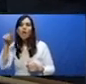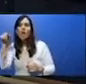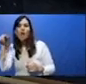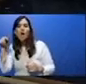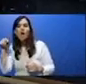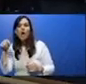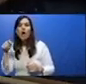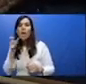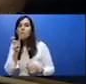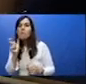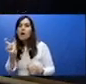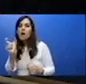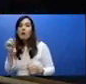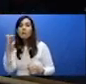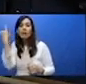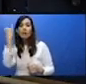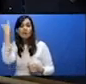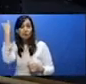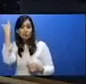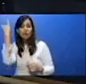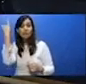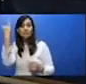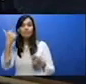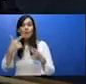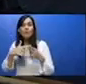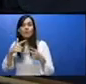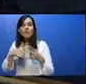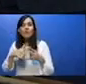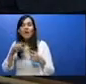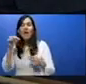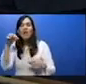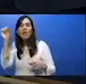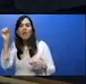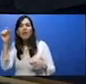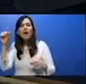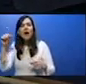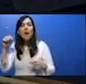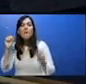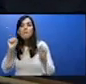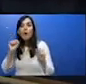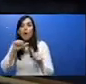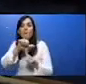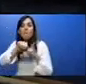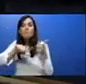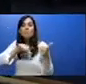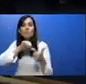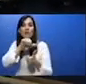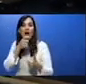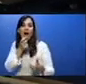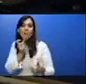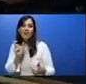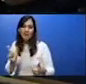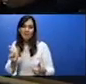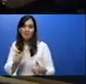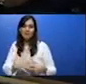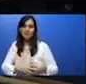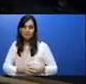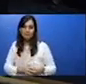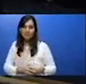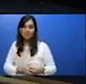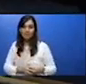muito importante, porque um acento pode modificar uma palavra,